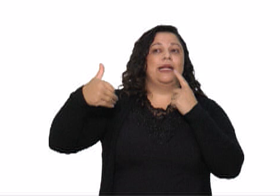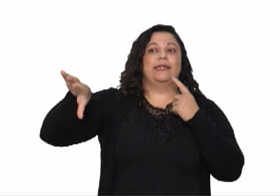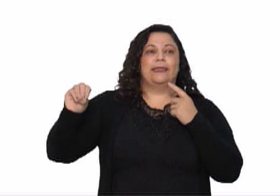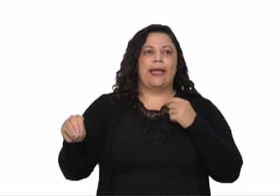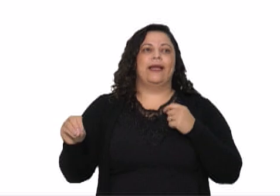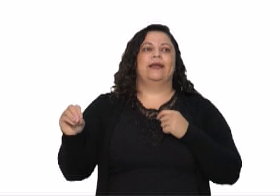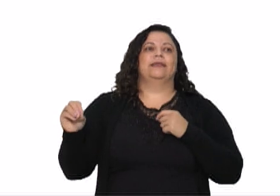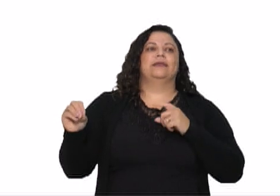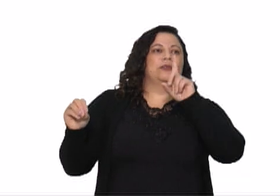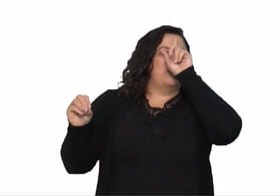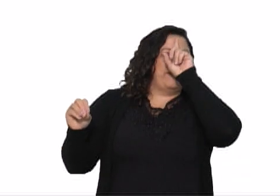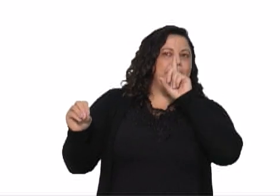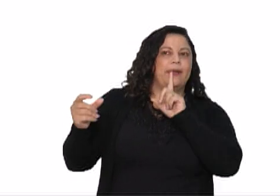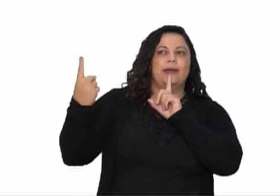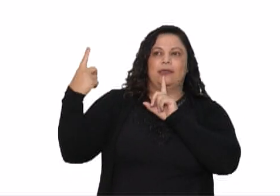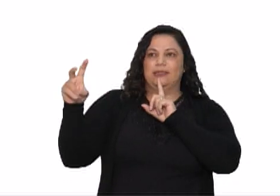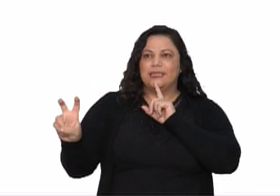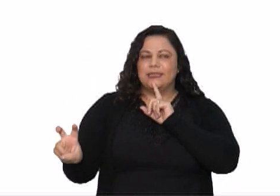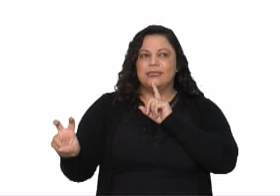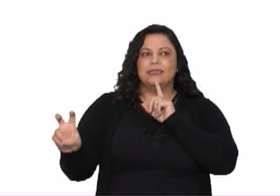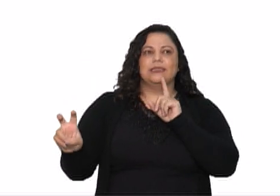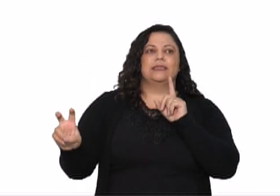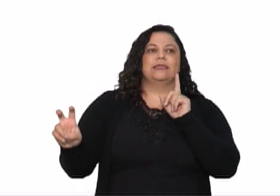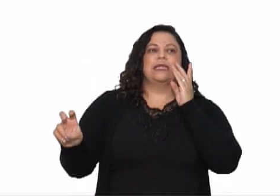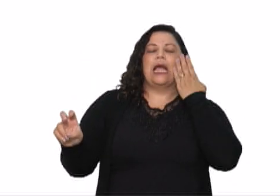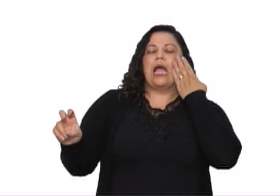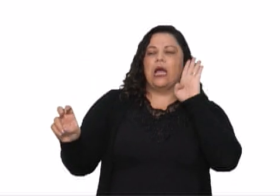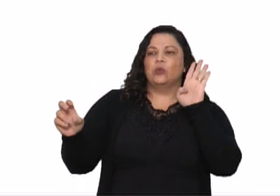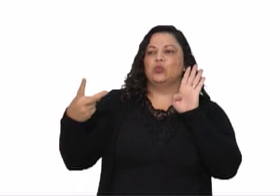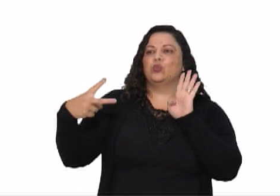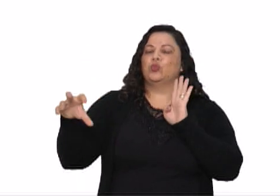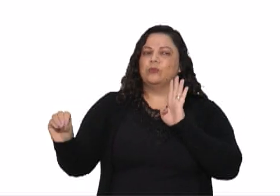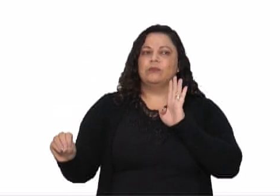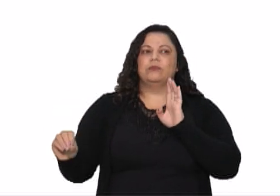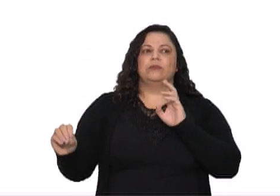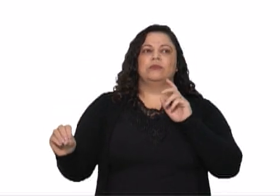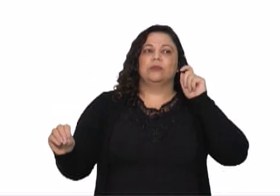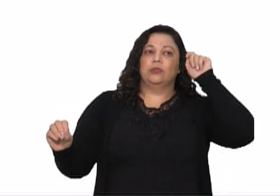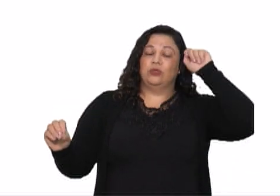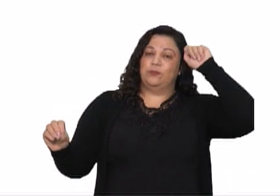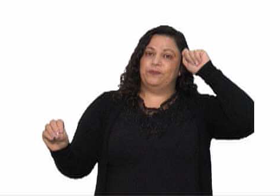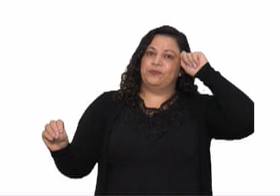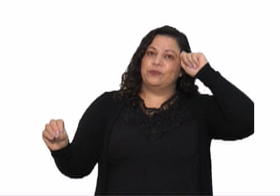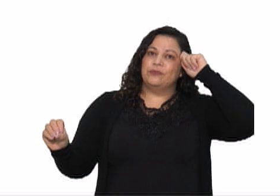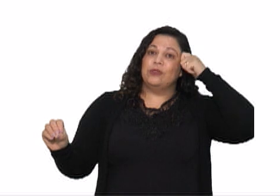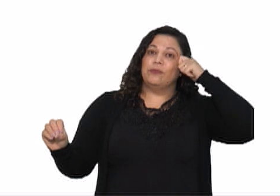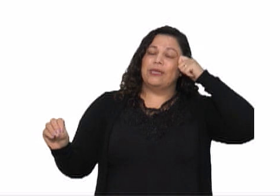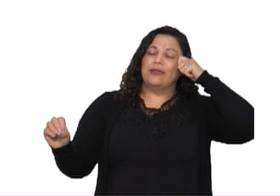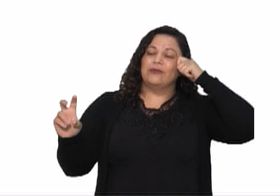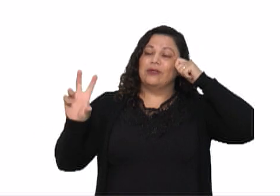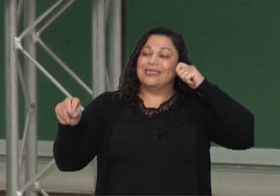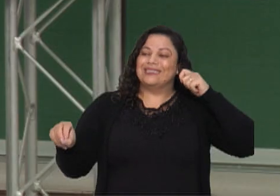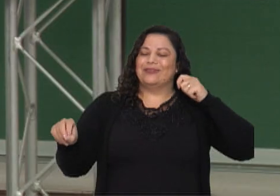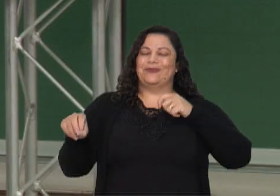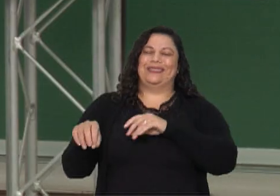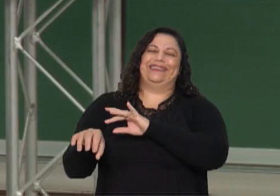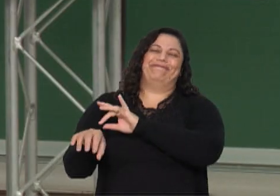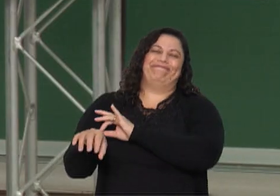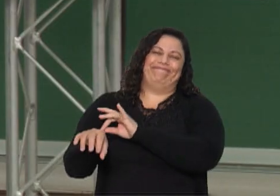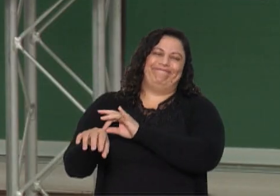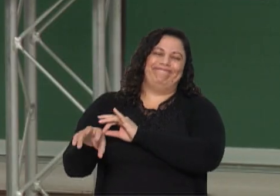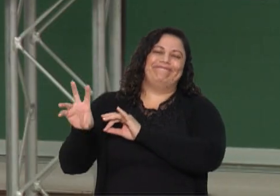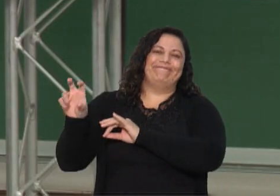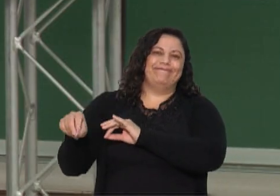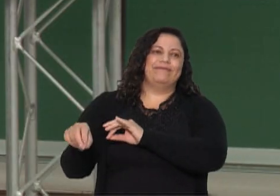vermelho que tem 10 pontos, o amarelo 15, o azul 20 e o preto 50 pontos. Eu vou dar um tempinho rapidinho para